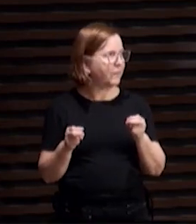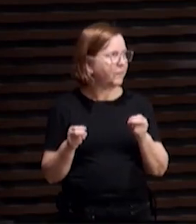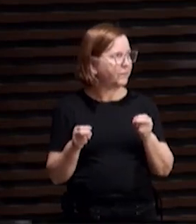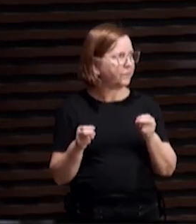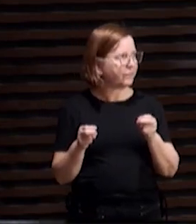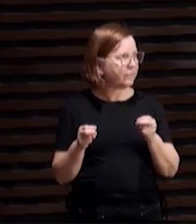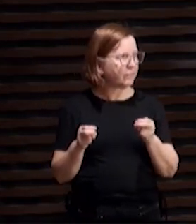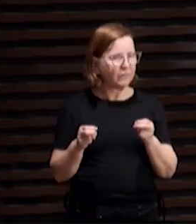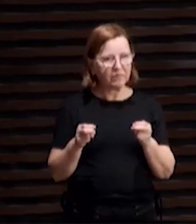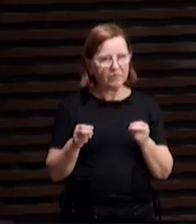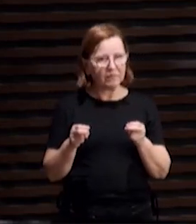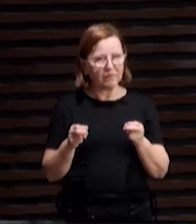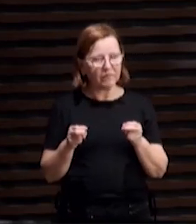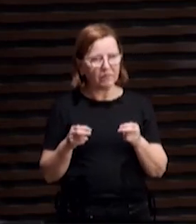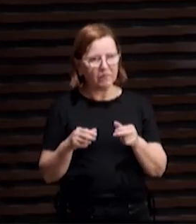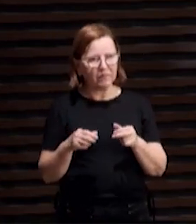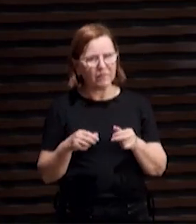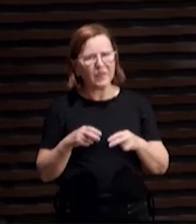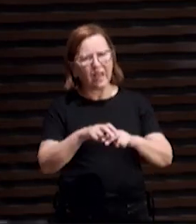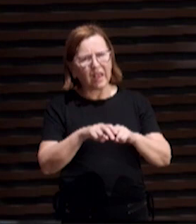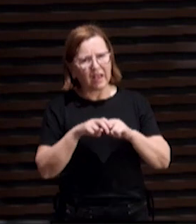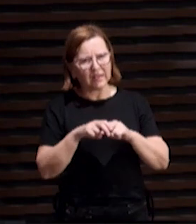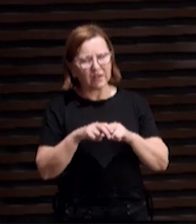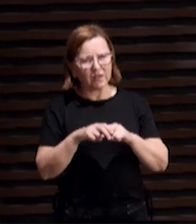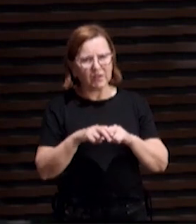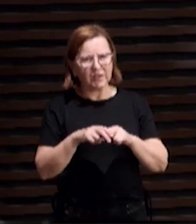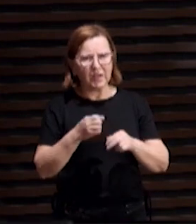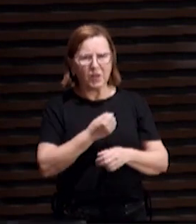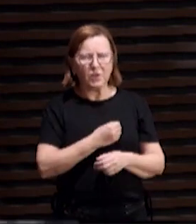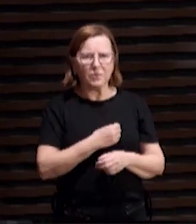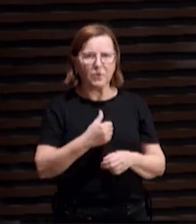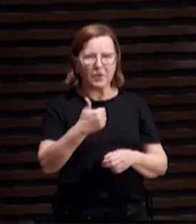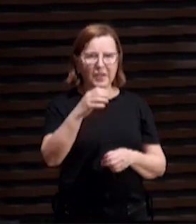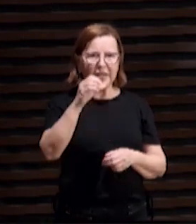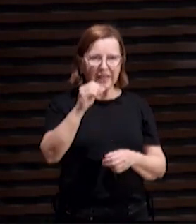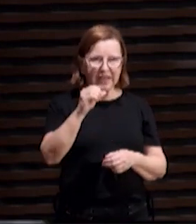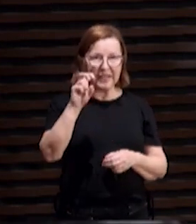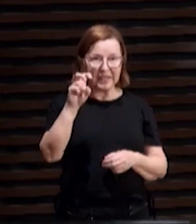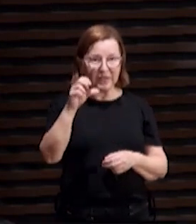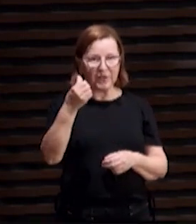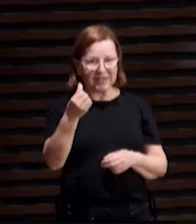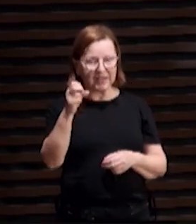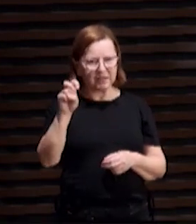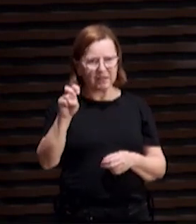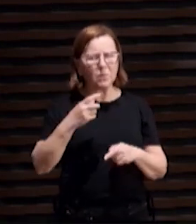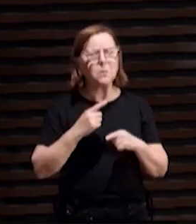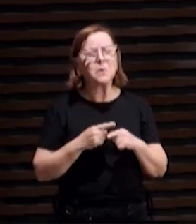é esta razão, 10-5-6-5, 10-5-6-5, por que isso está